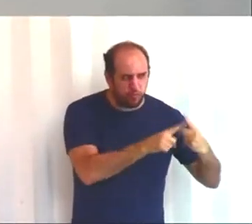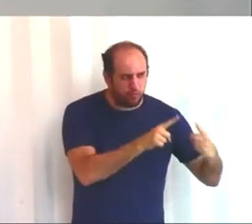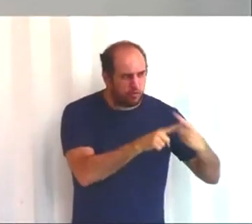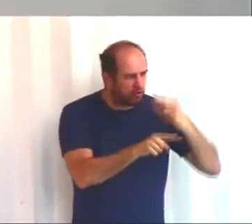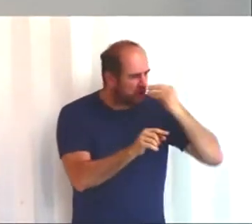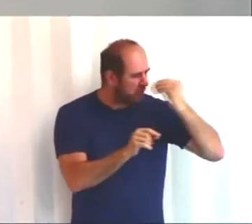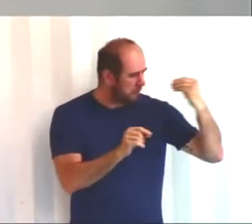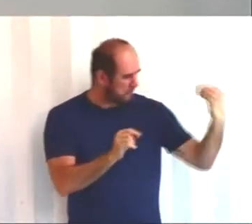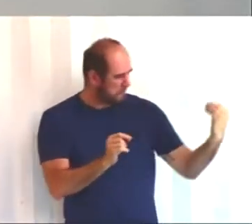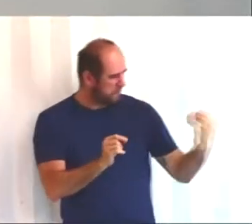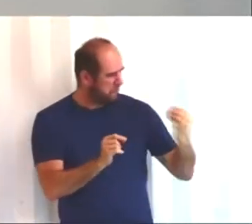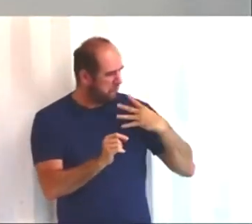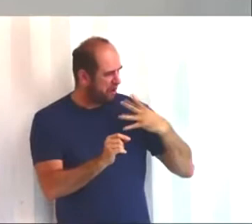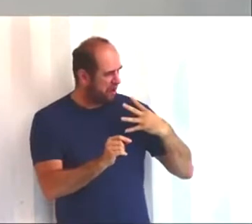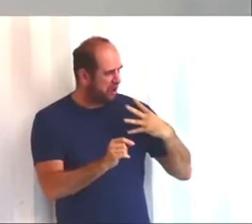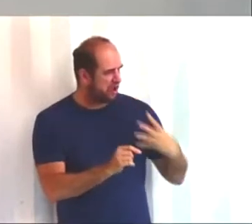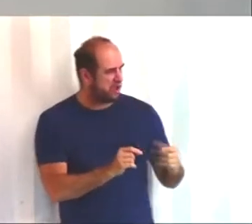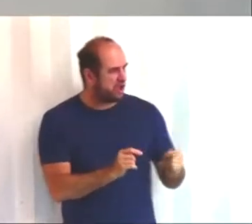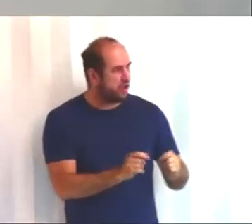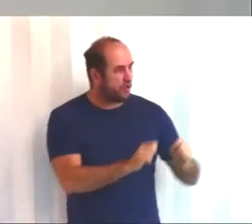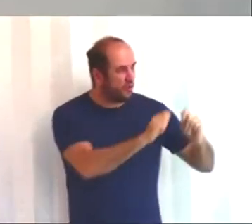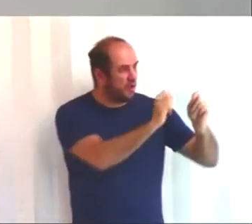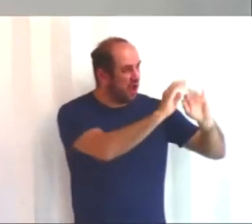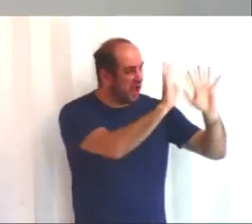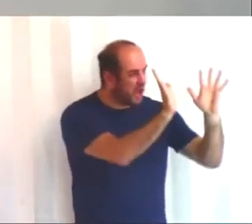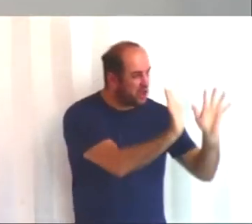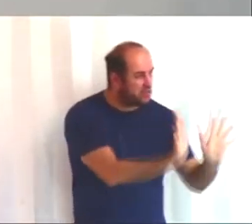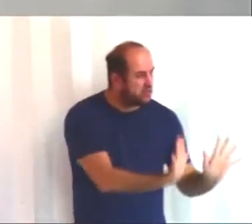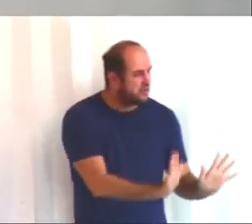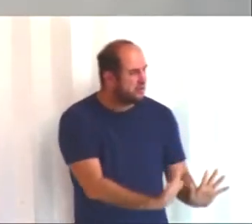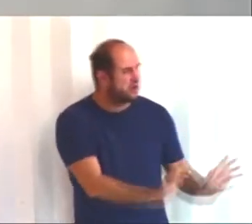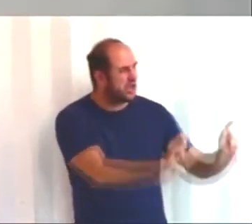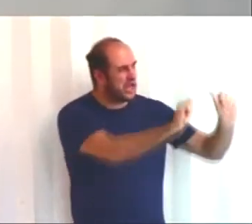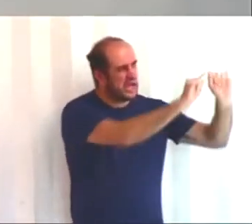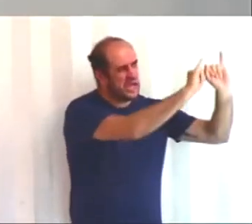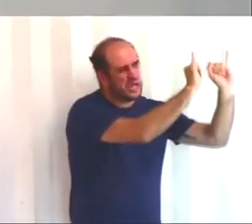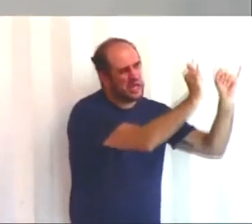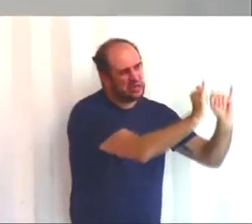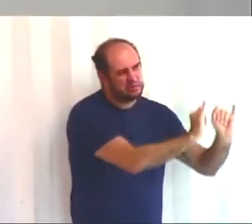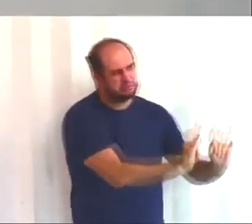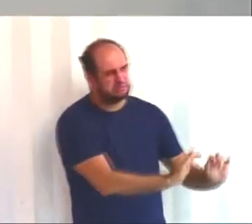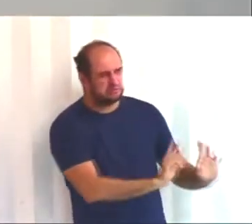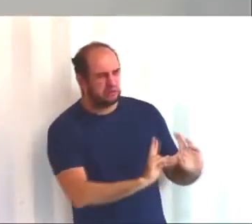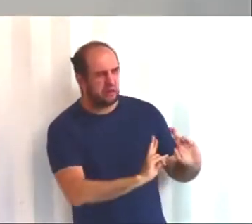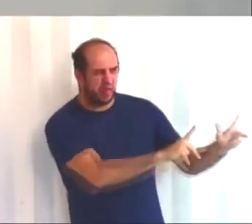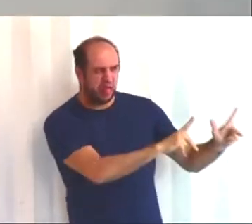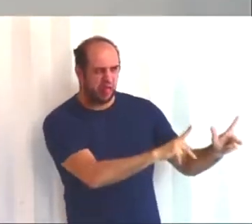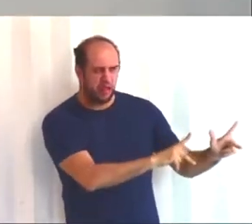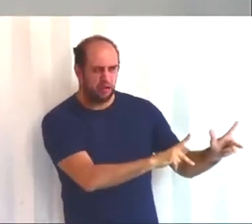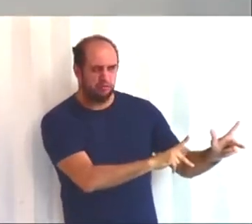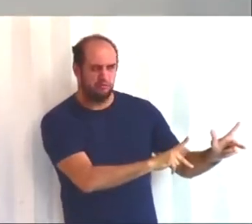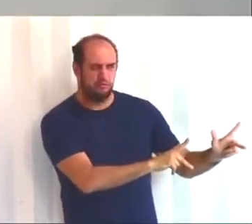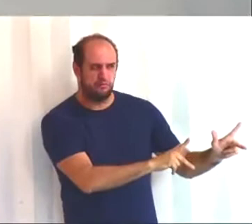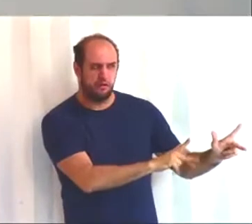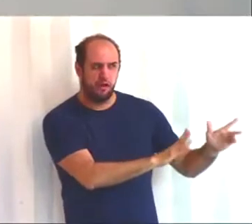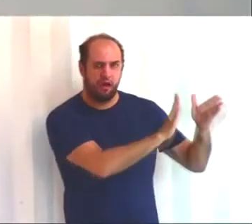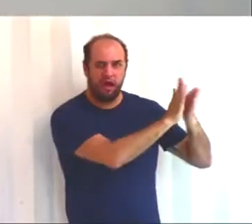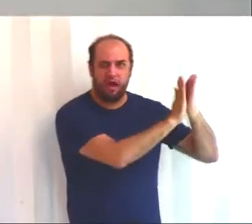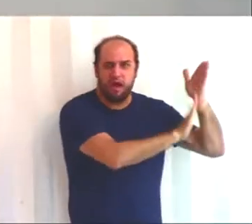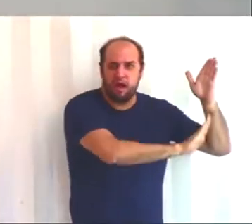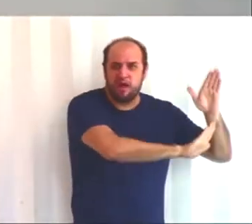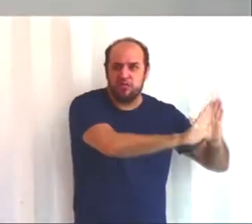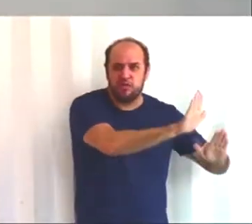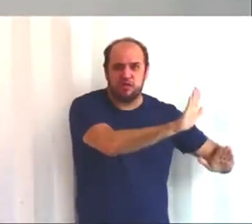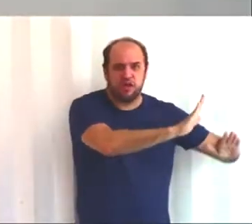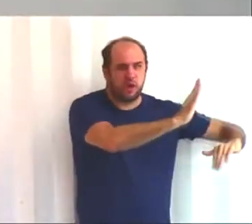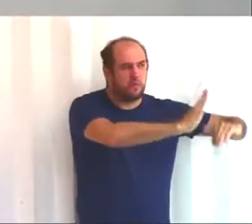a mim e queimaram incenso a deuses estranhos e adoraram as